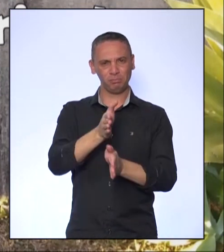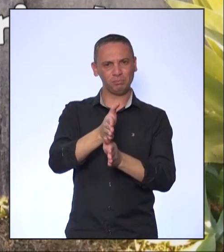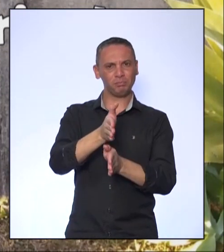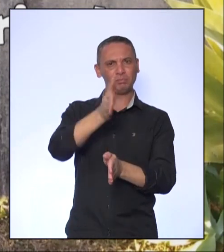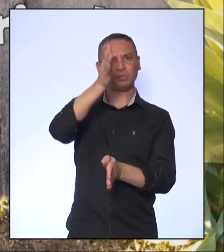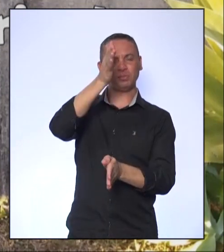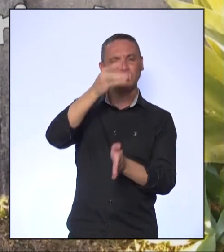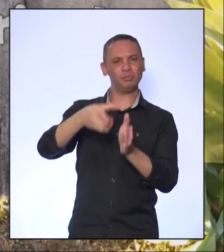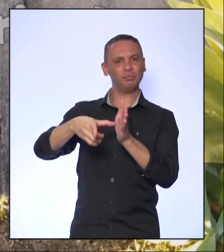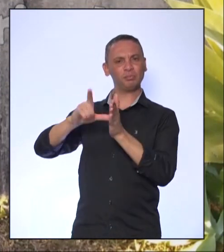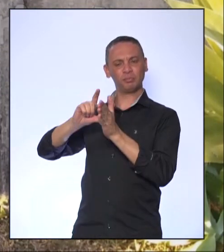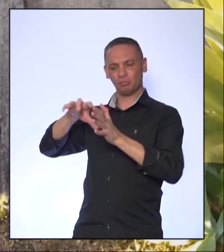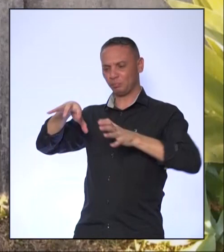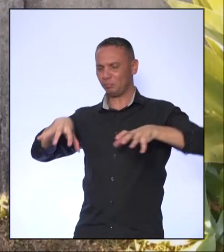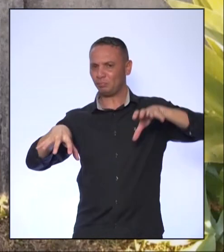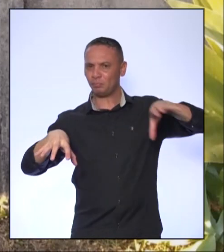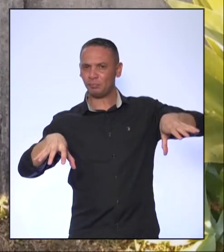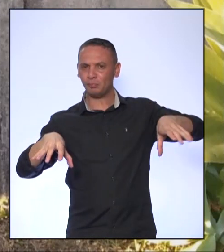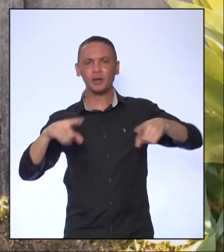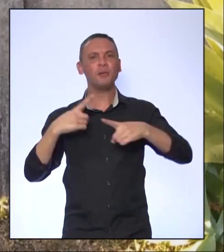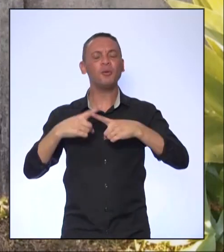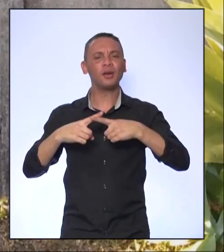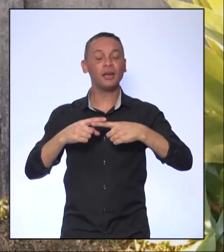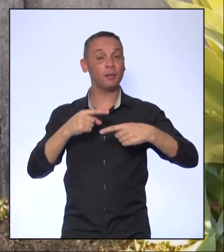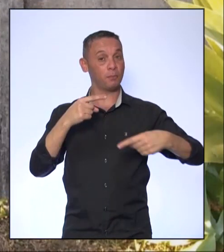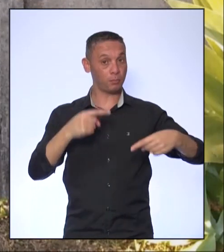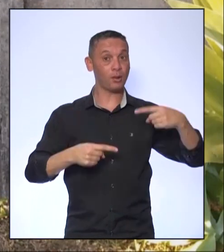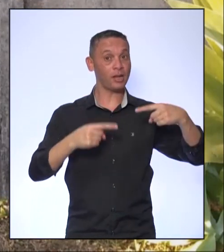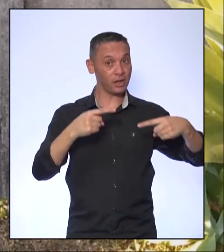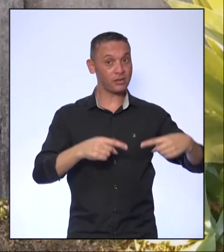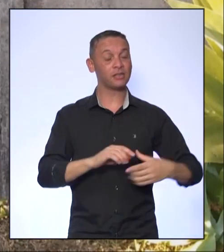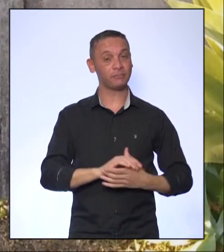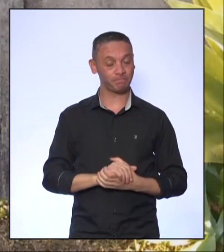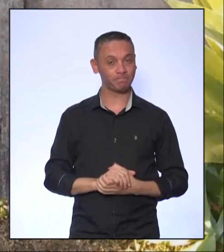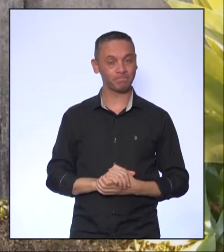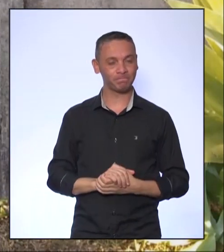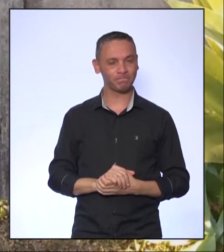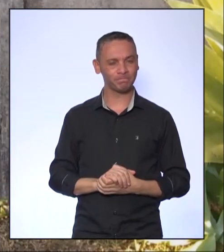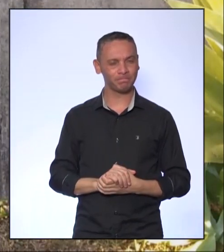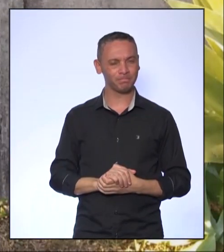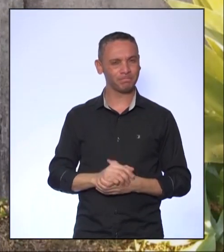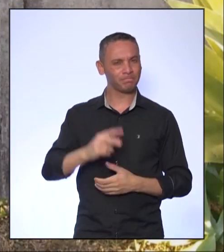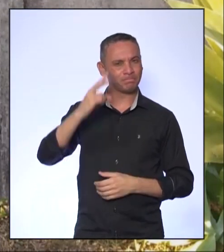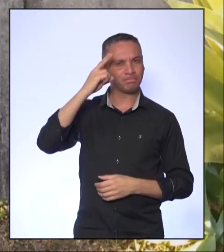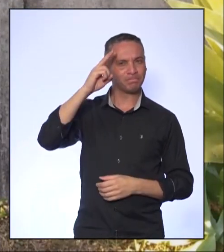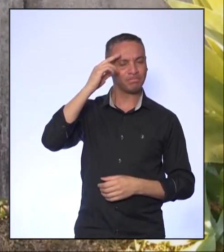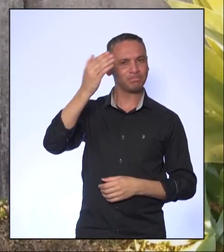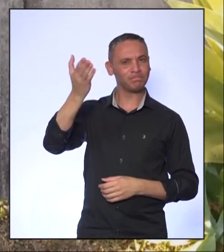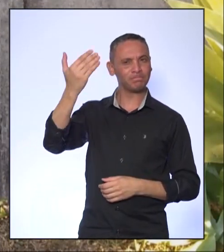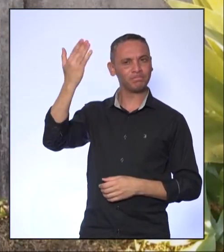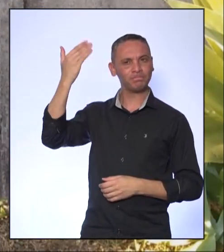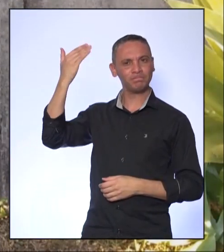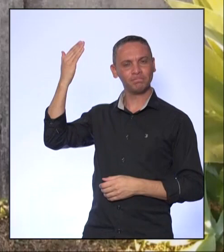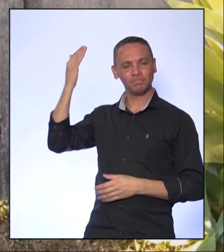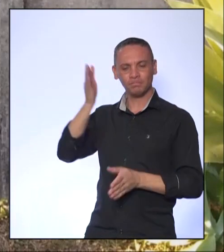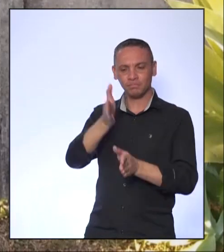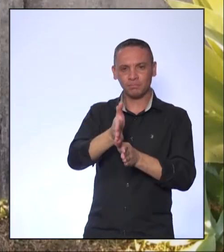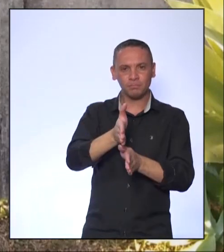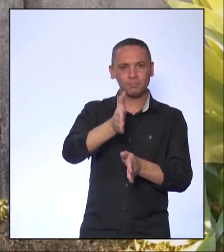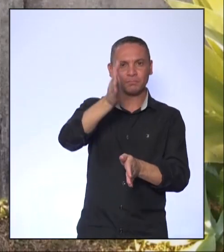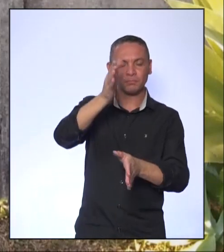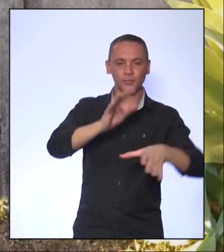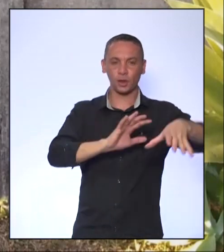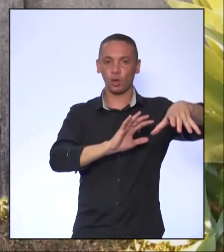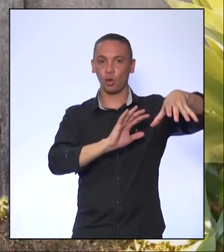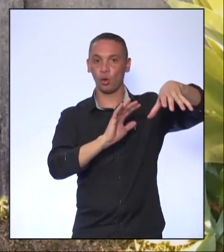foi feita por questões geopolíticas? Pois é. Vamos olhar rapidinho para a divisão entre Oriente e